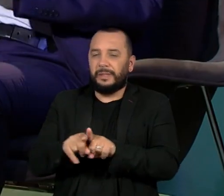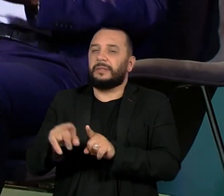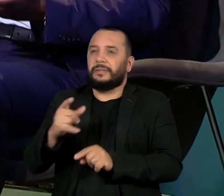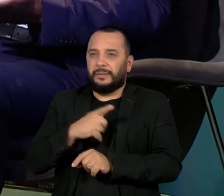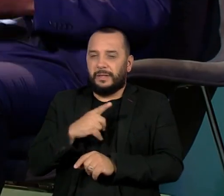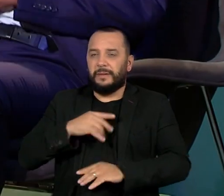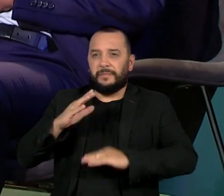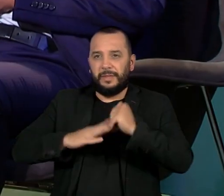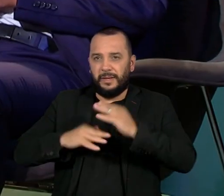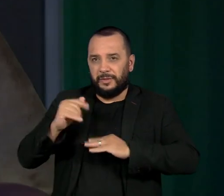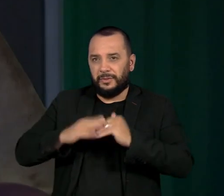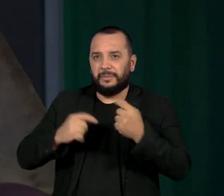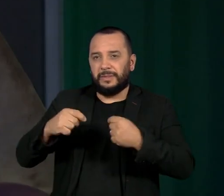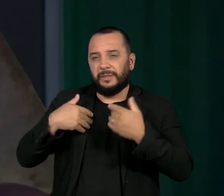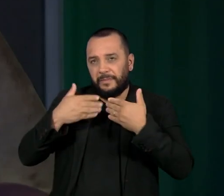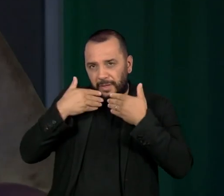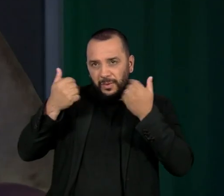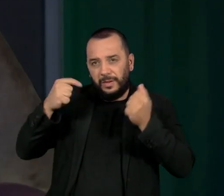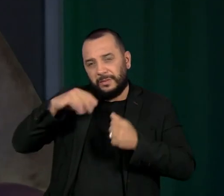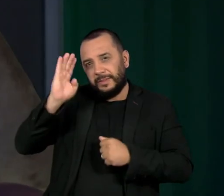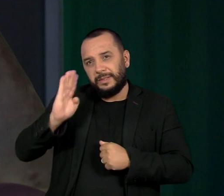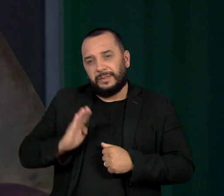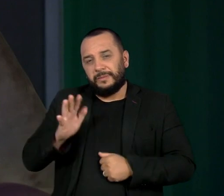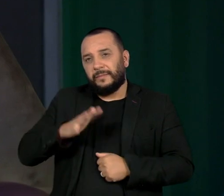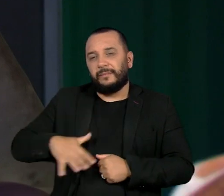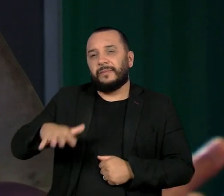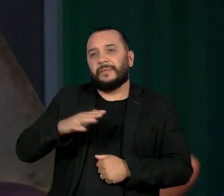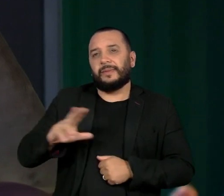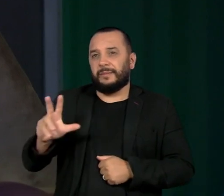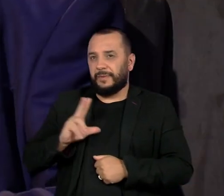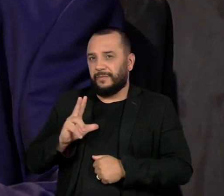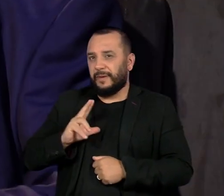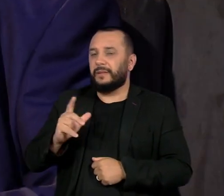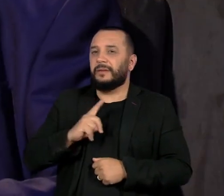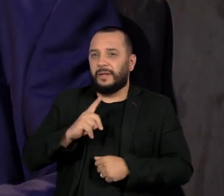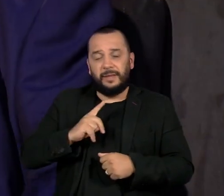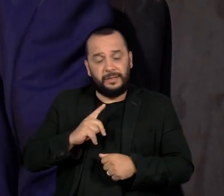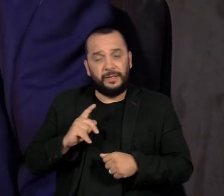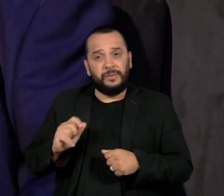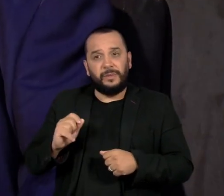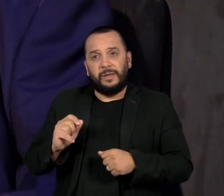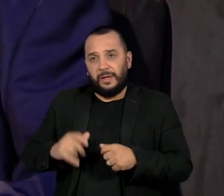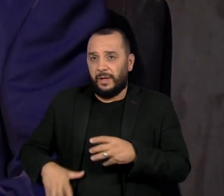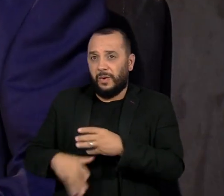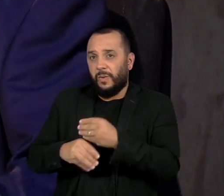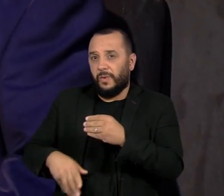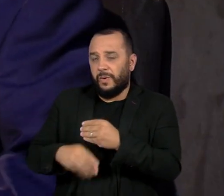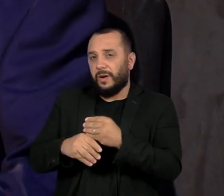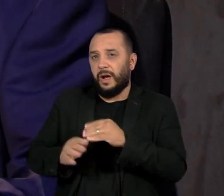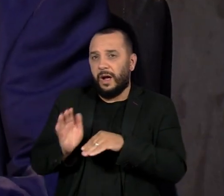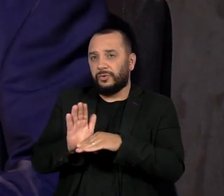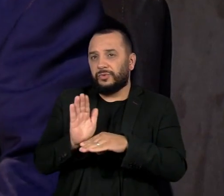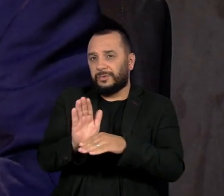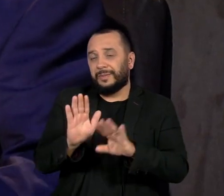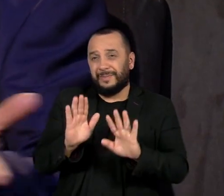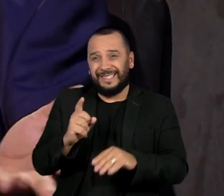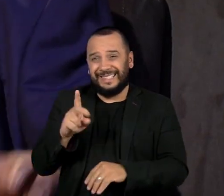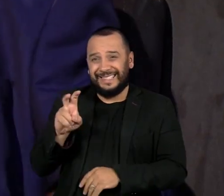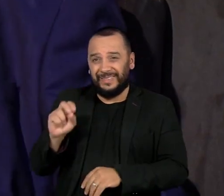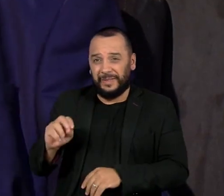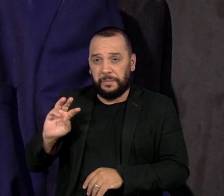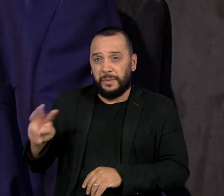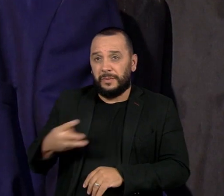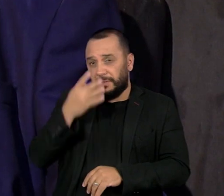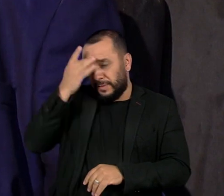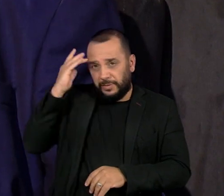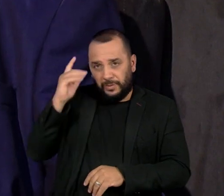melhorar a nível Brasil, né? O sistema privado ele vem para complementar essa conta, mas, obviamente, 150 milhões de brasileiros